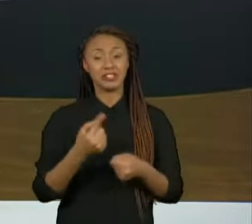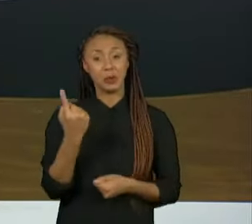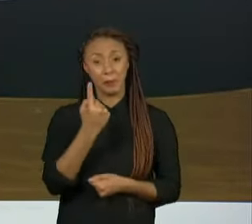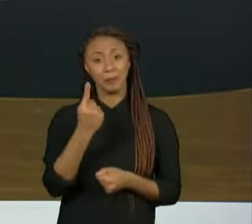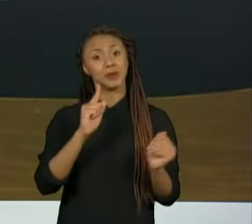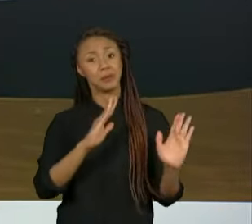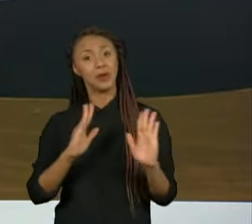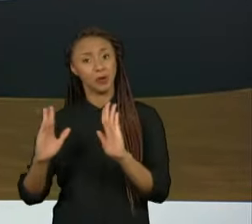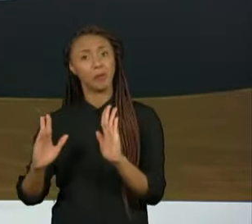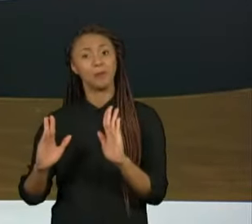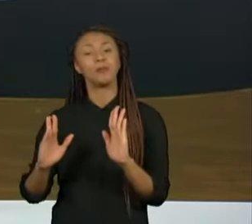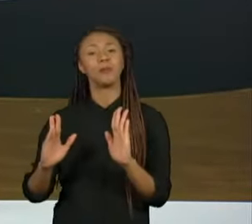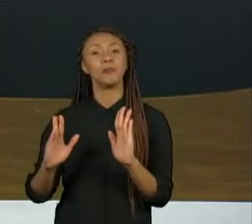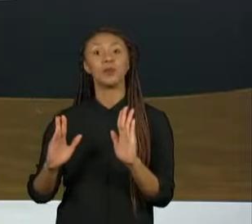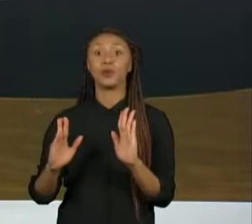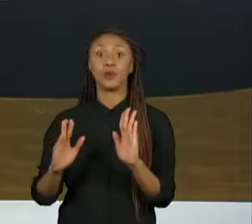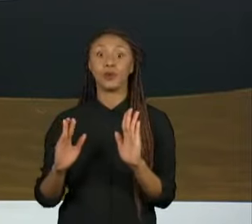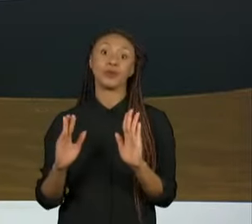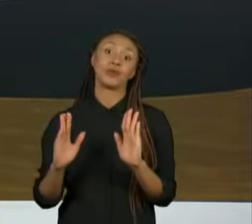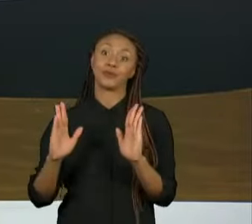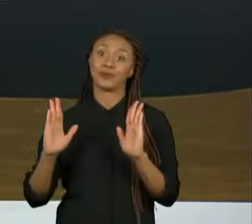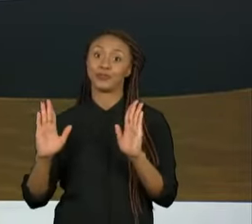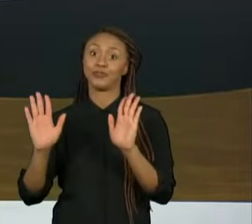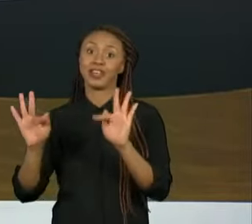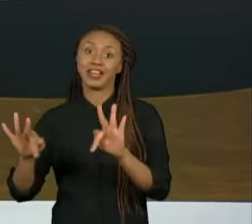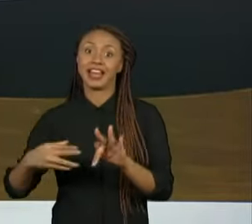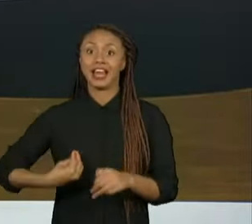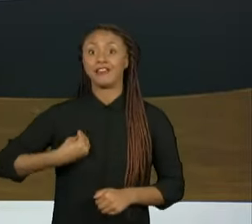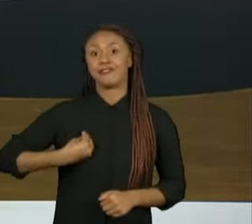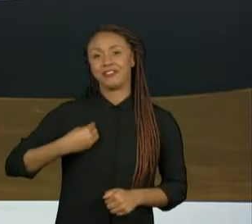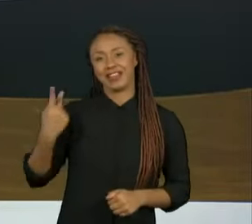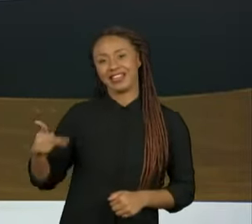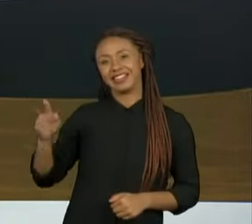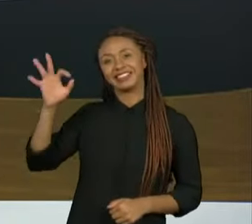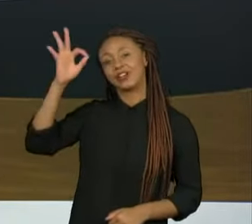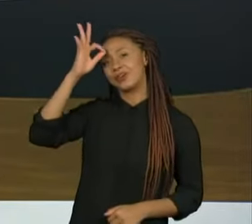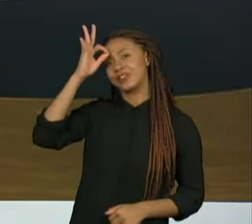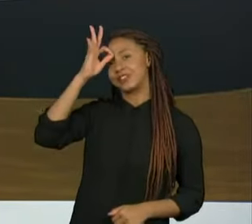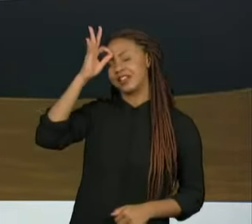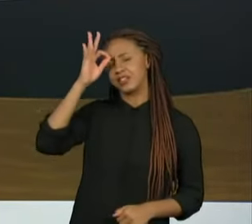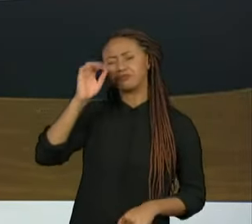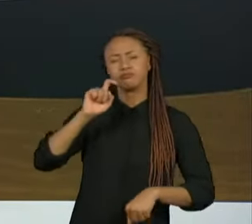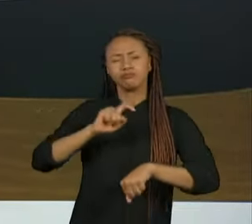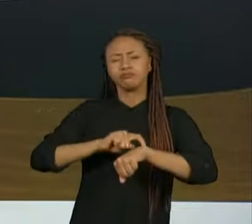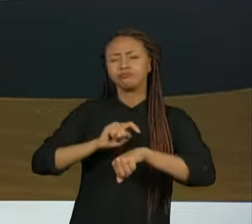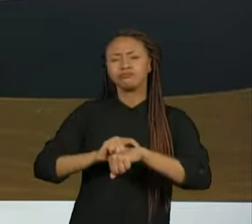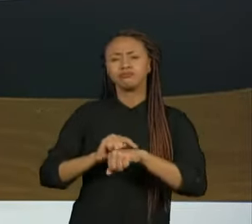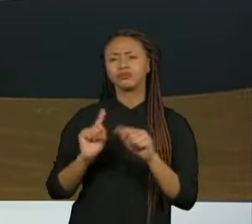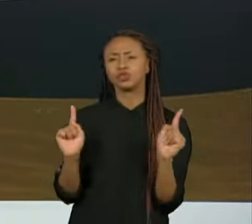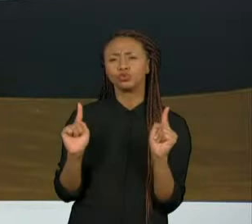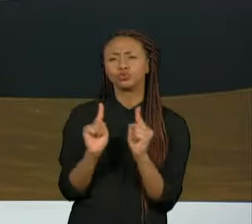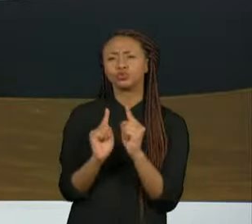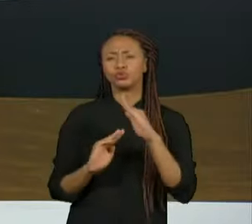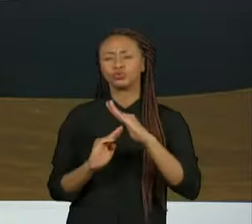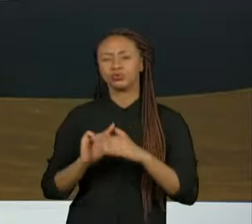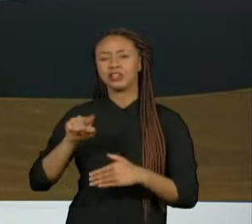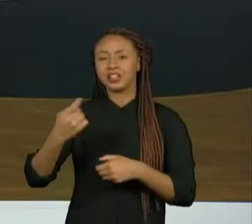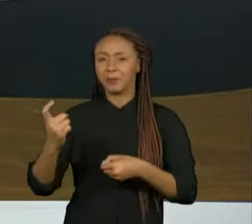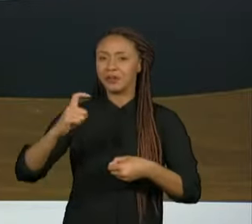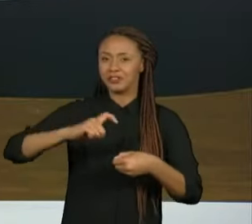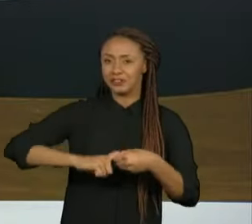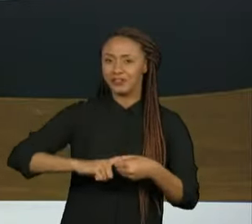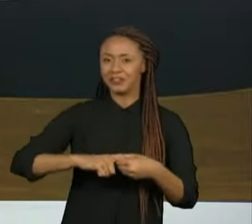esse primeiro bloco, essa nossa primeira parte da vivência com a Conceição Evaristo. Vai para um breve intervalo e volta já já com